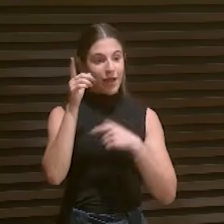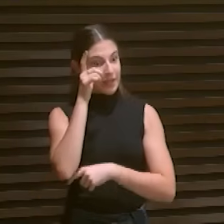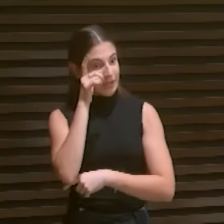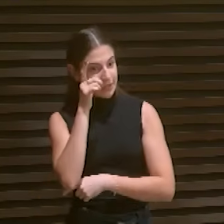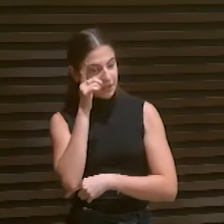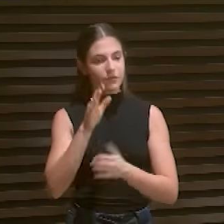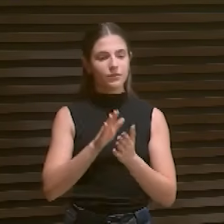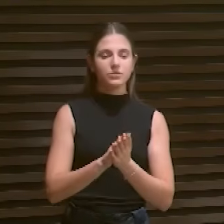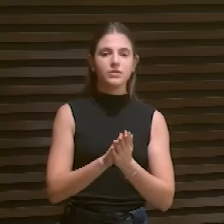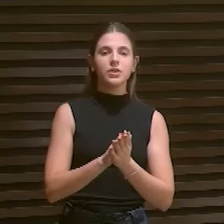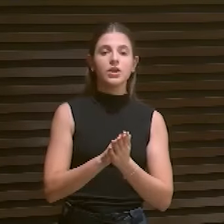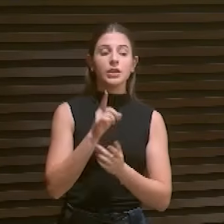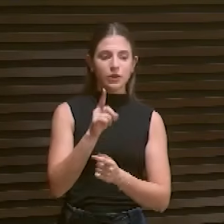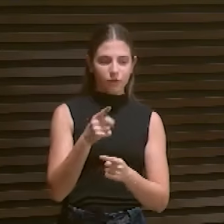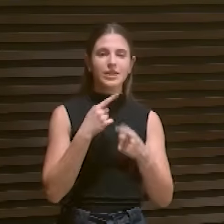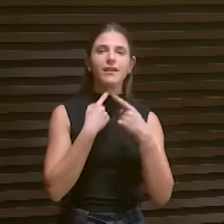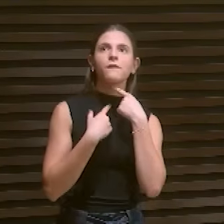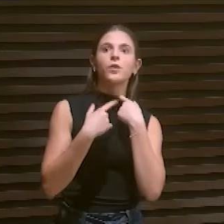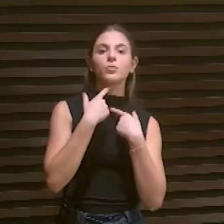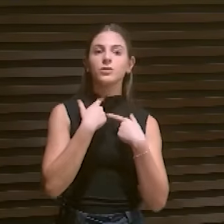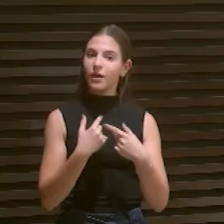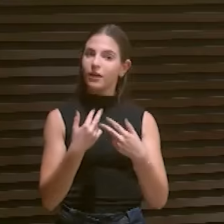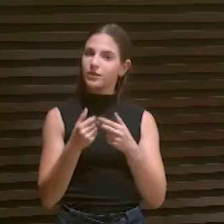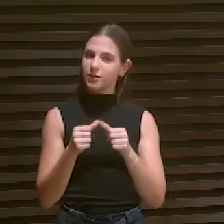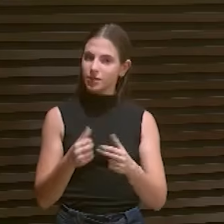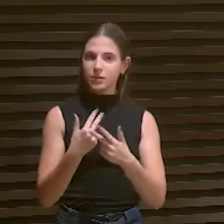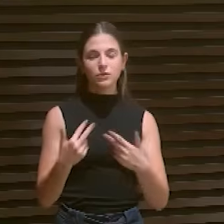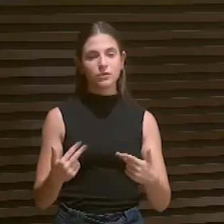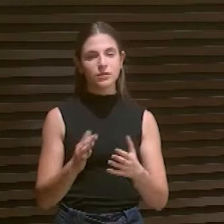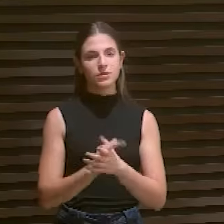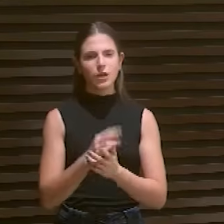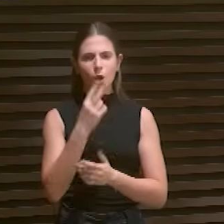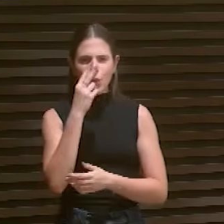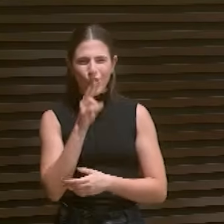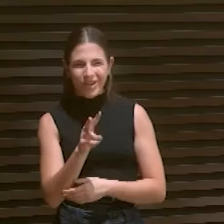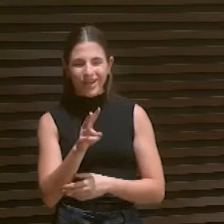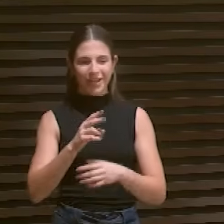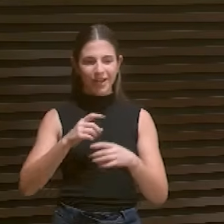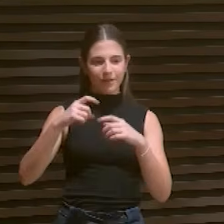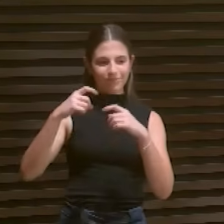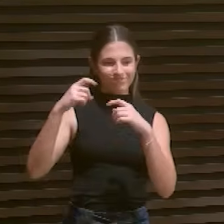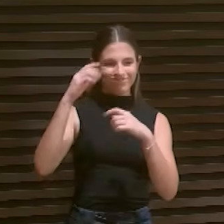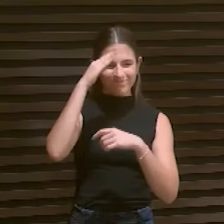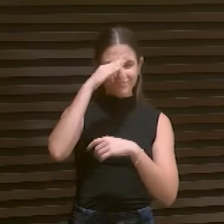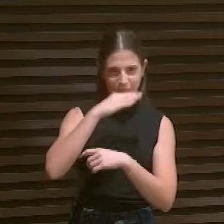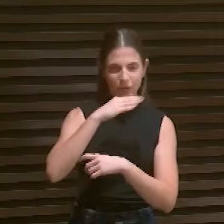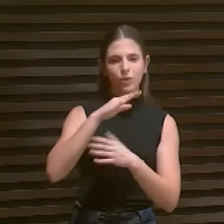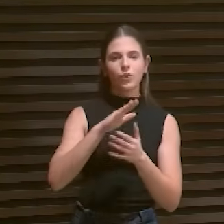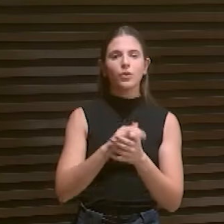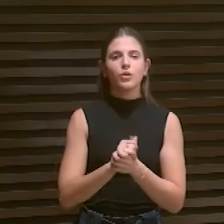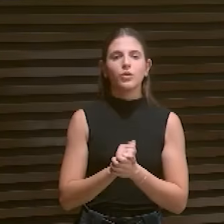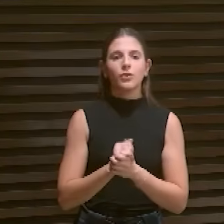venha cobiçar essas coisas. O olhar lascivo, o olhar ganancioso, o